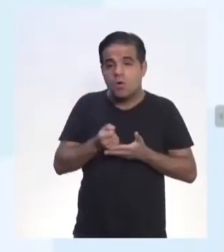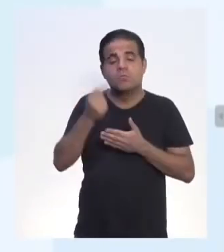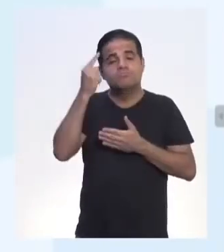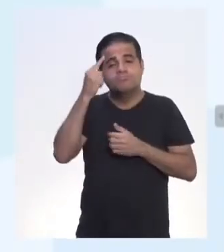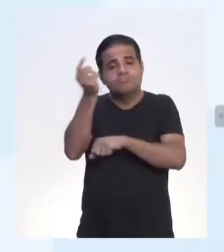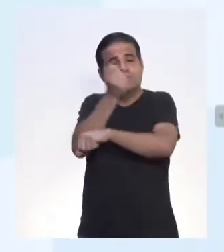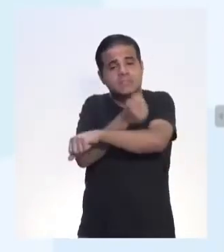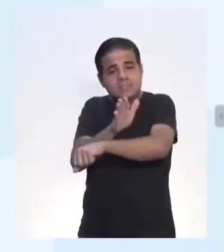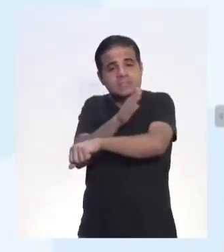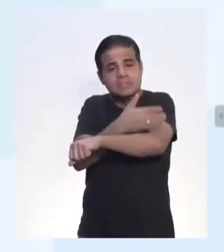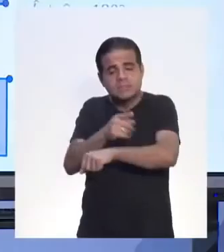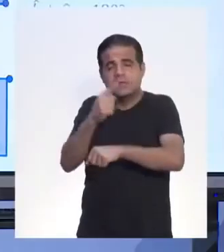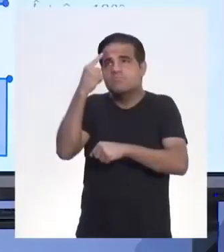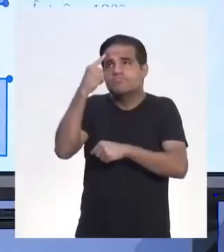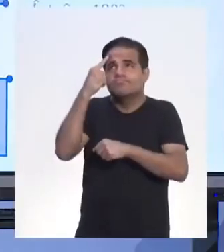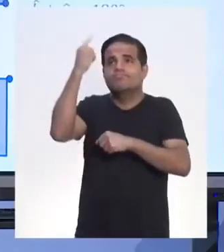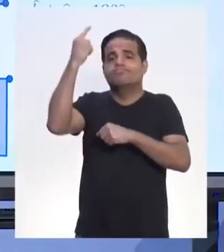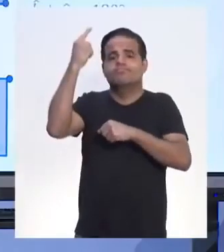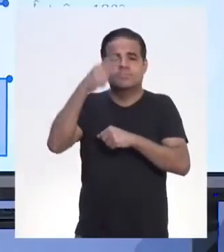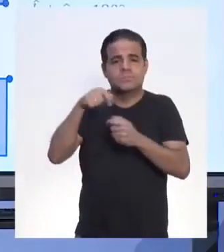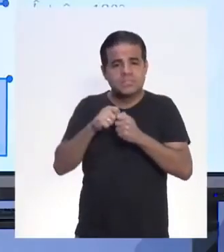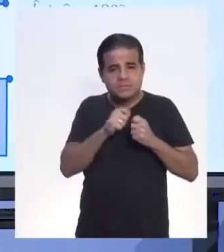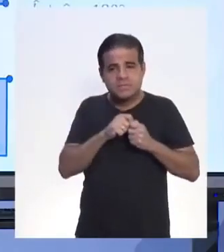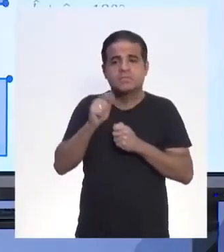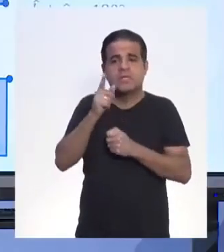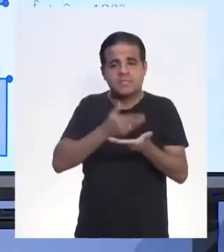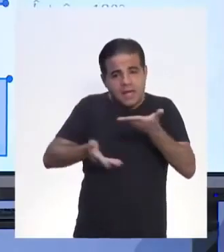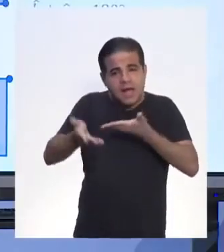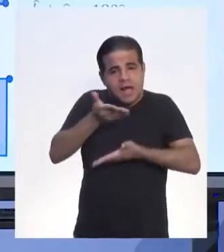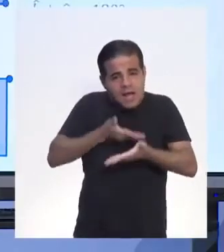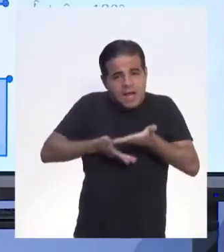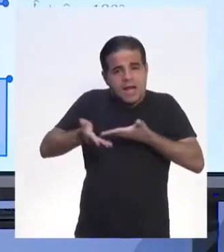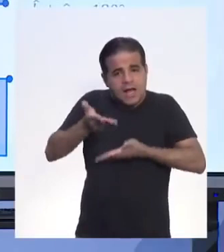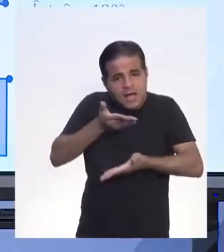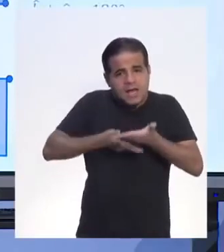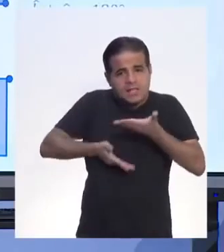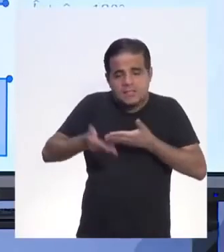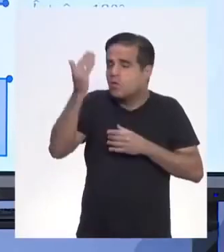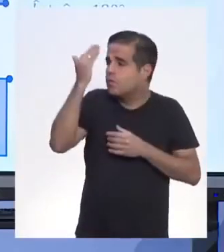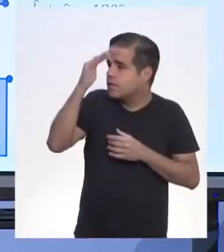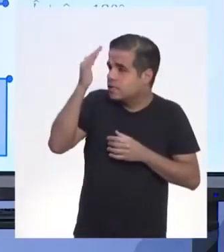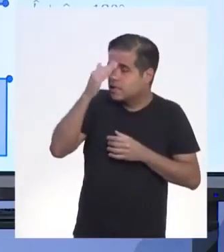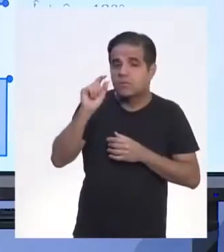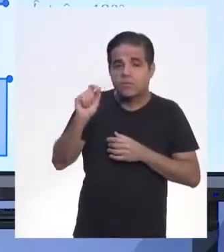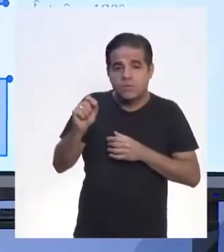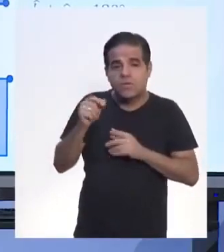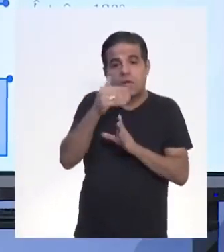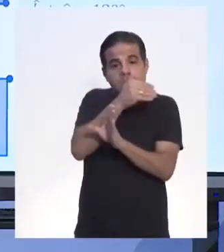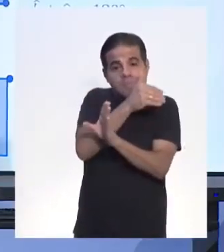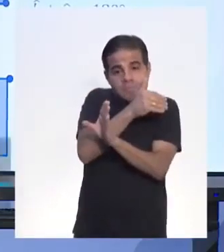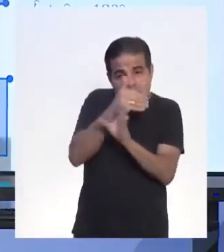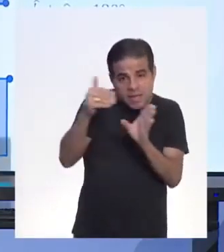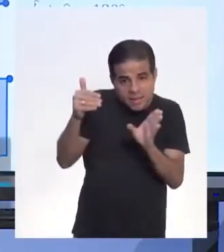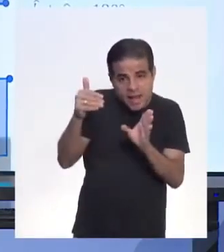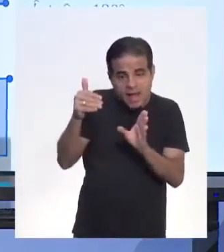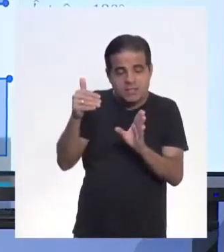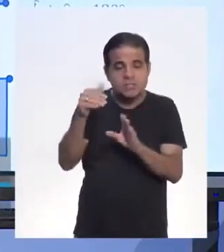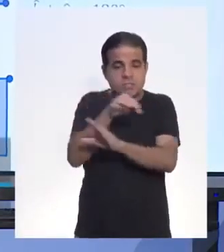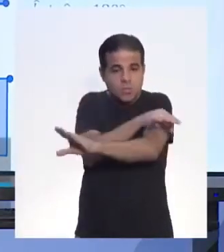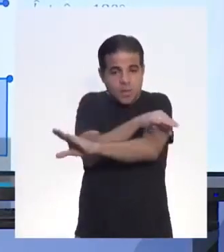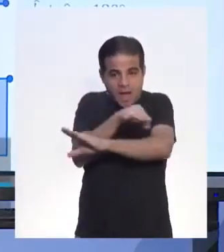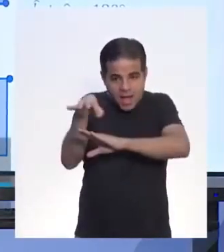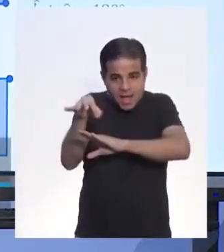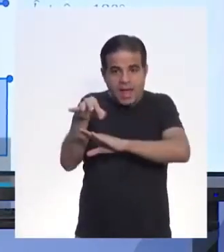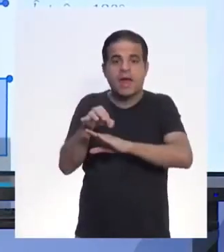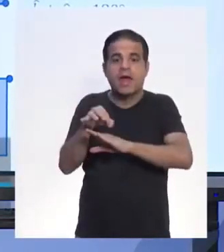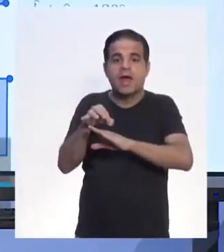exercícios. Isso, é intuitivo nós fazermos essa relação, né? É intuitivo entender que metade de uma reta, né? No